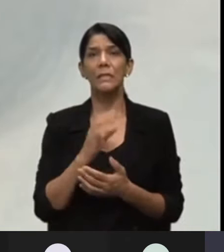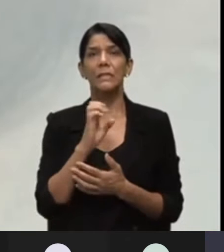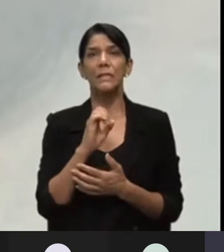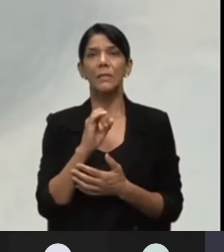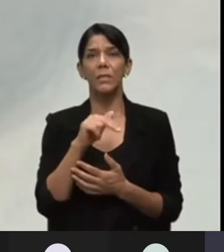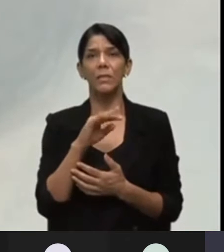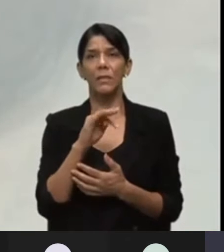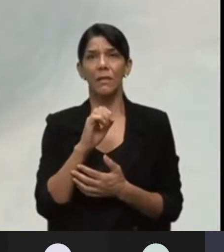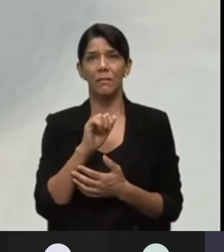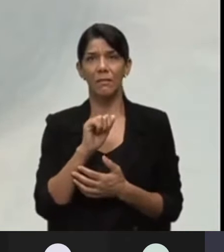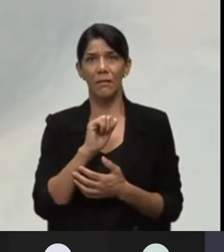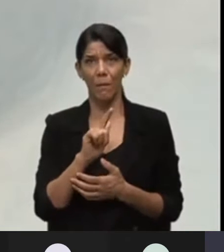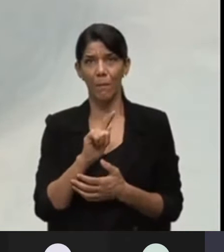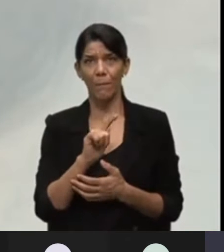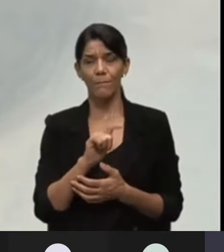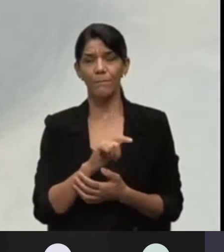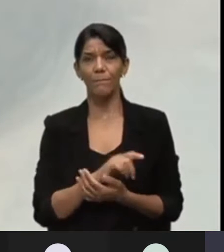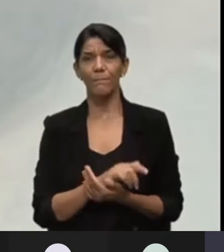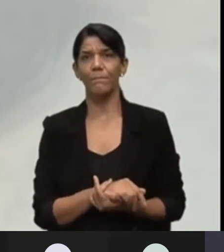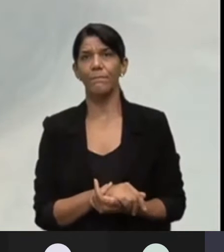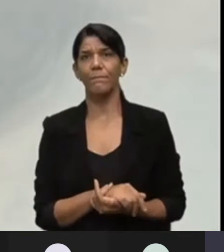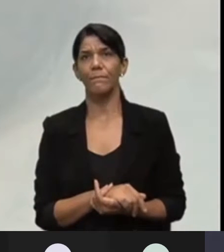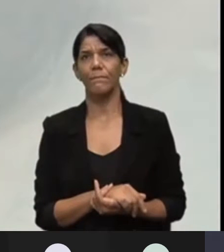Septo interatrial.